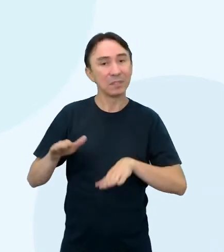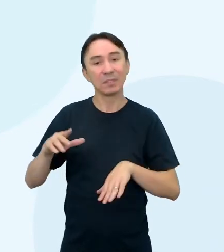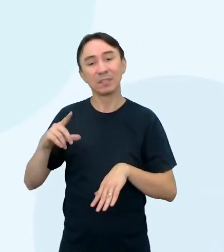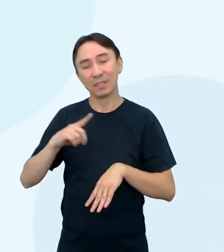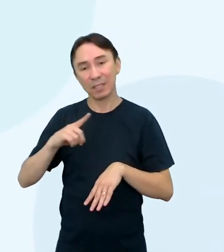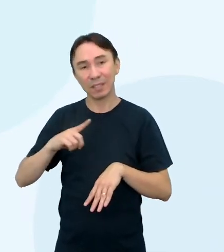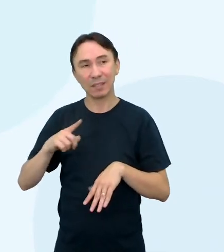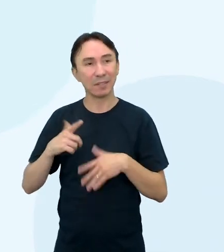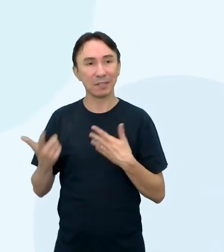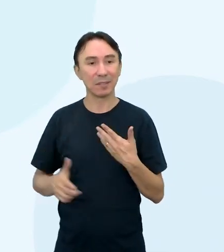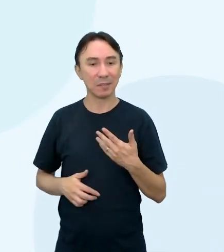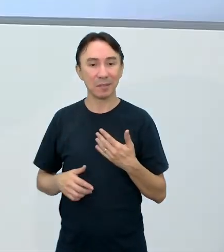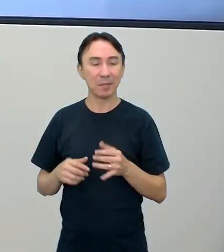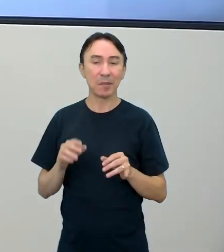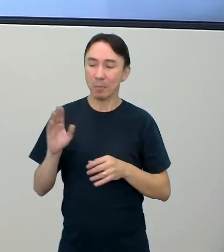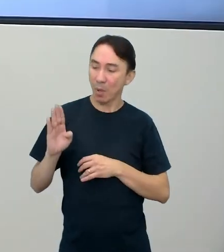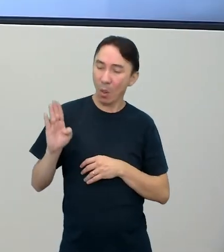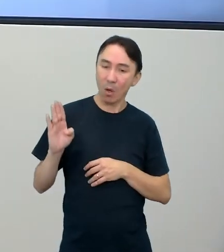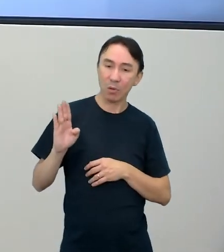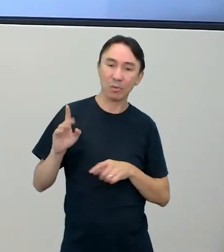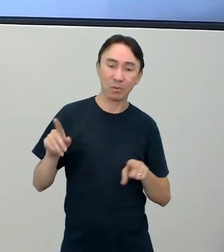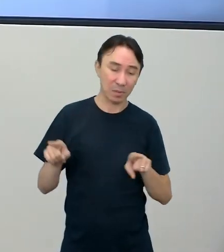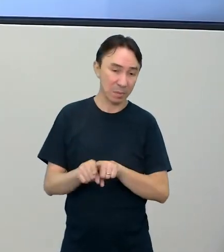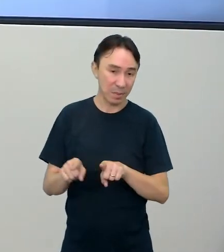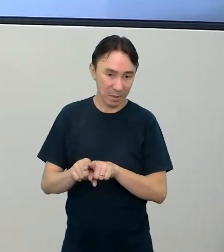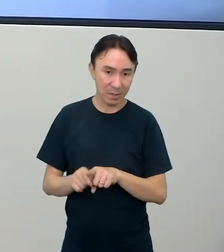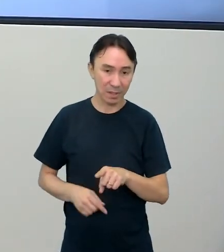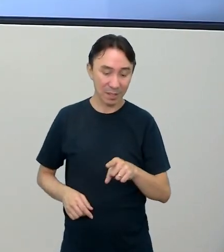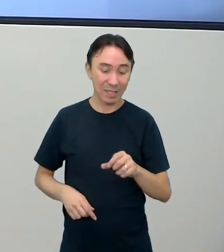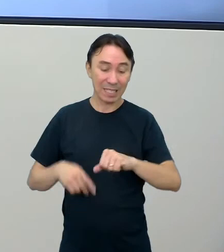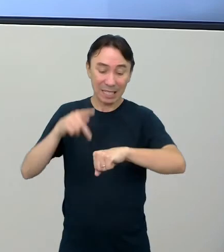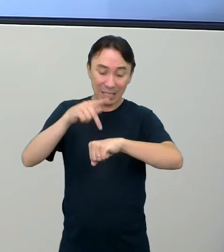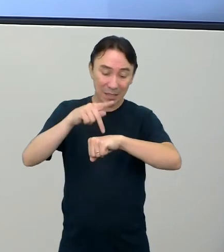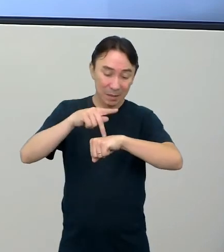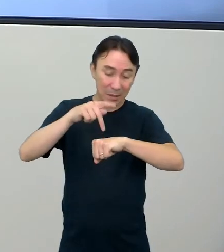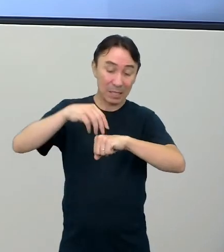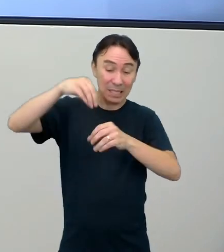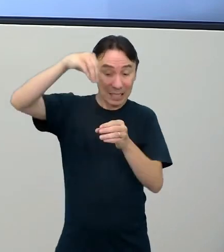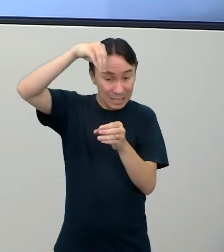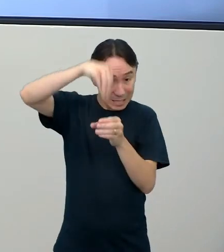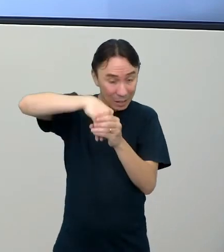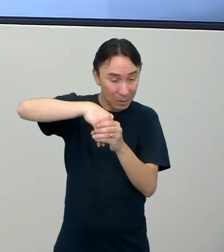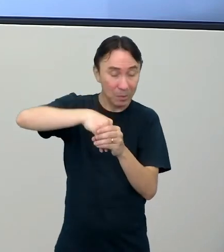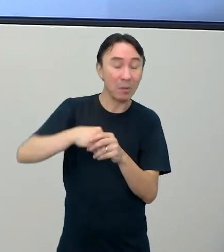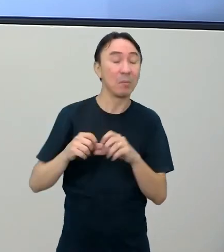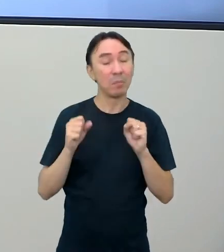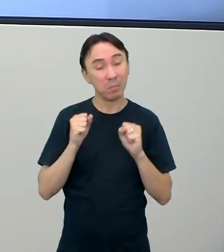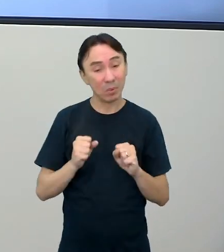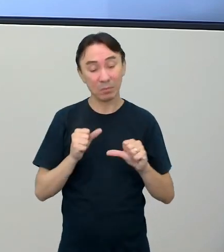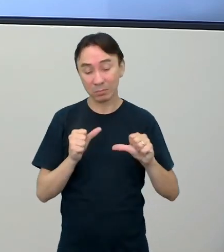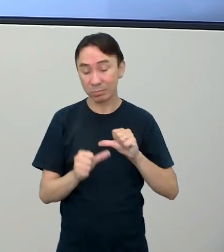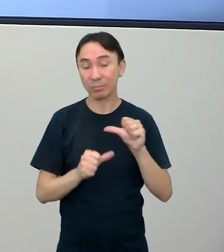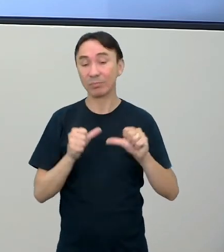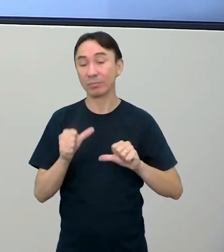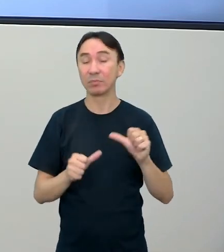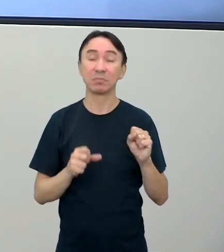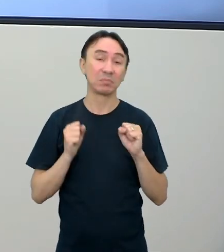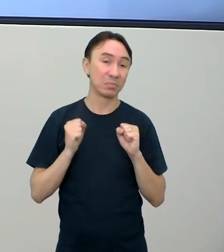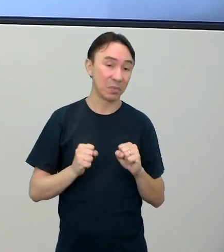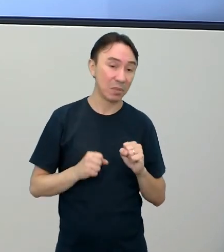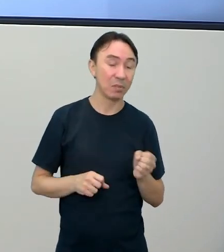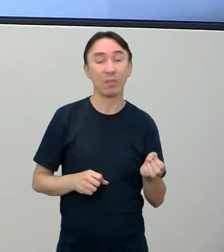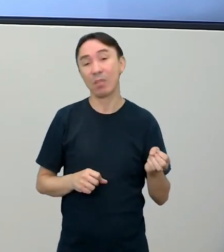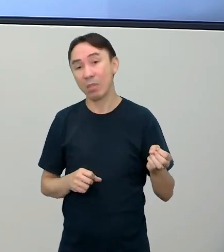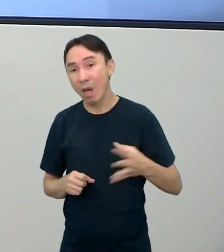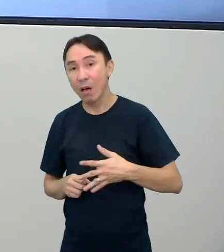tem modificação dentro desses minerais. E aí você pode ter a formação de novos